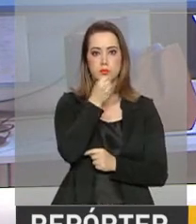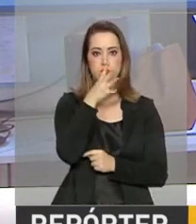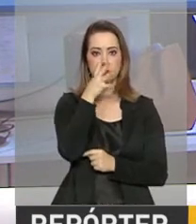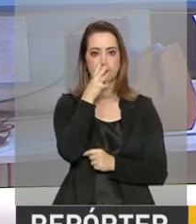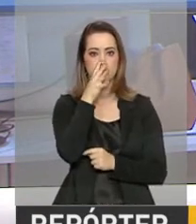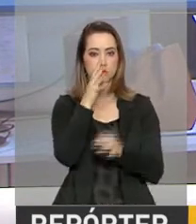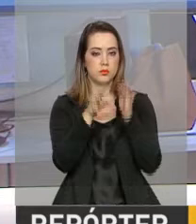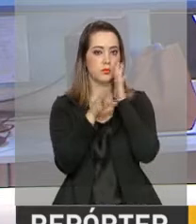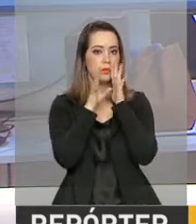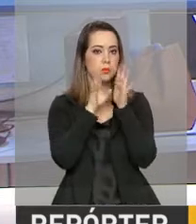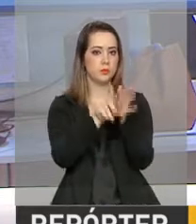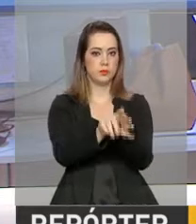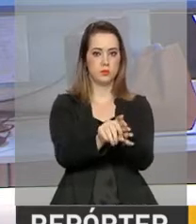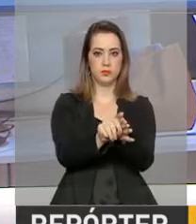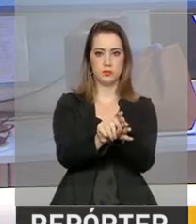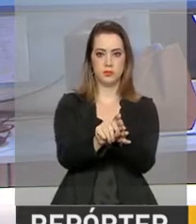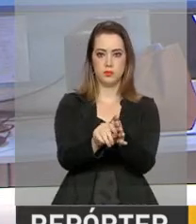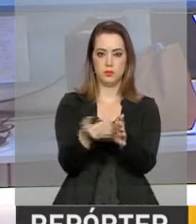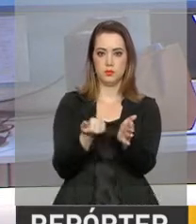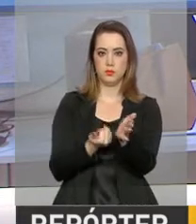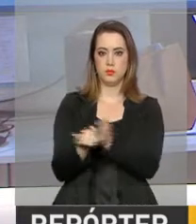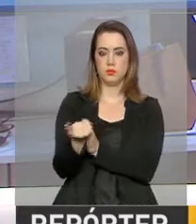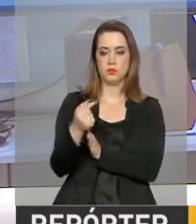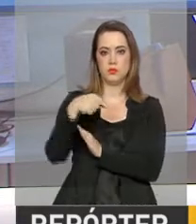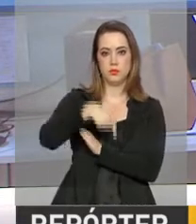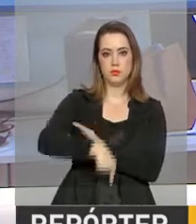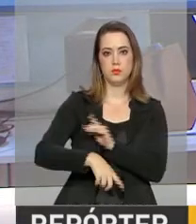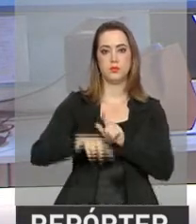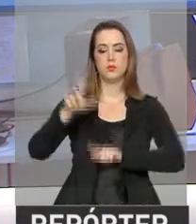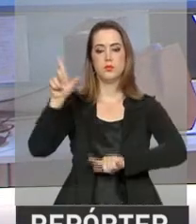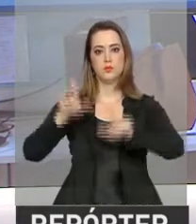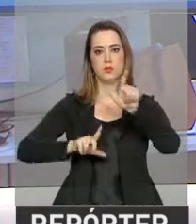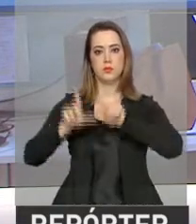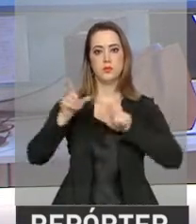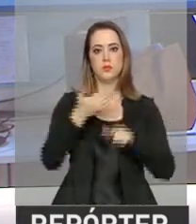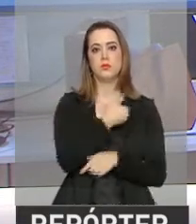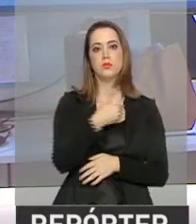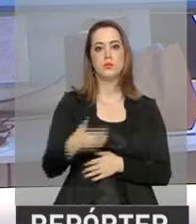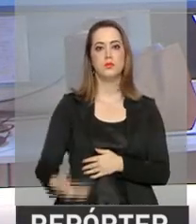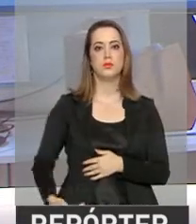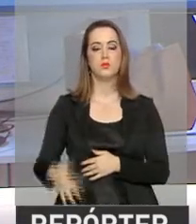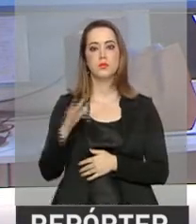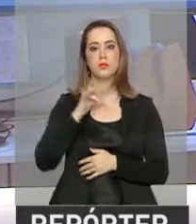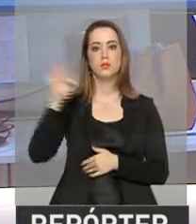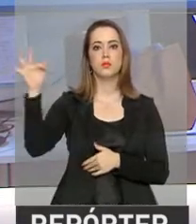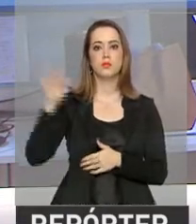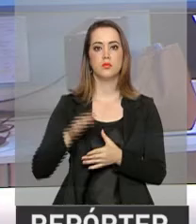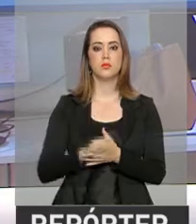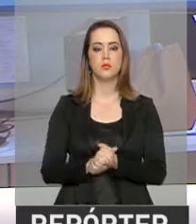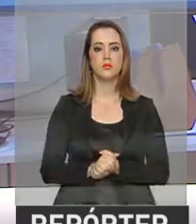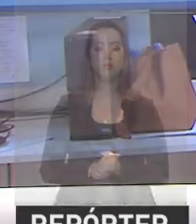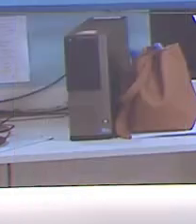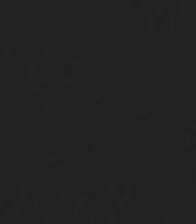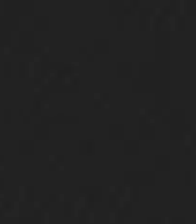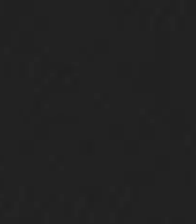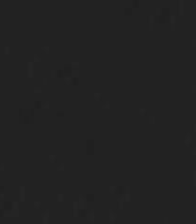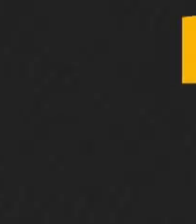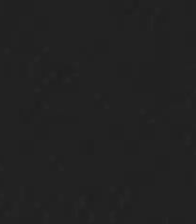NBR. Acompanhe também as novidades em nossas redes sociais. Continue com a gente aqui na NBR, a TV do Governo Federal.